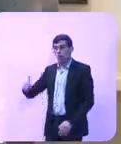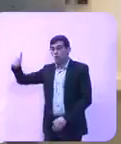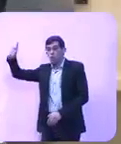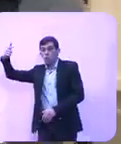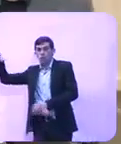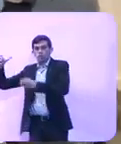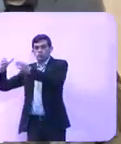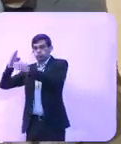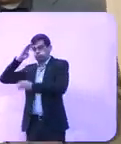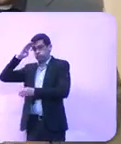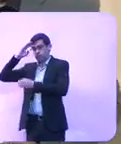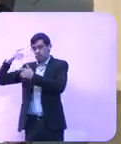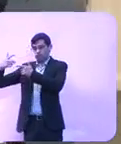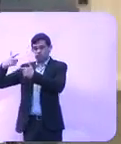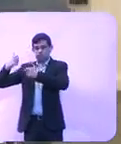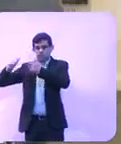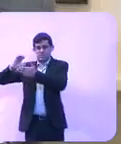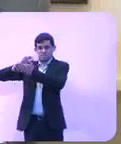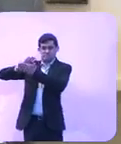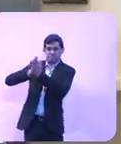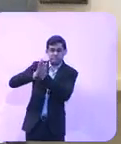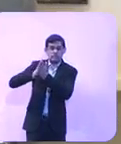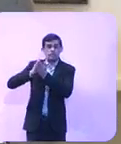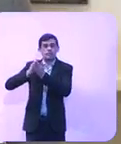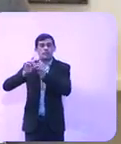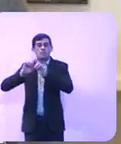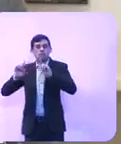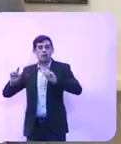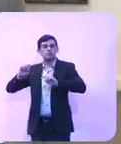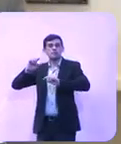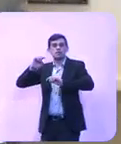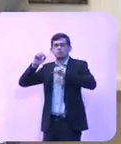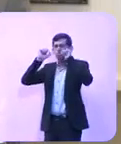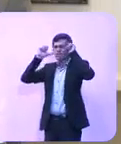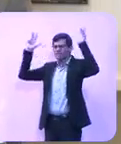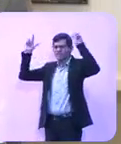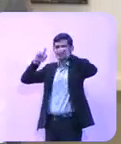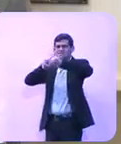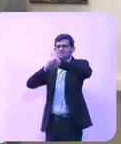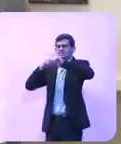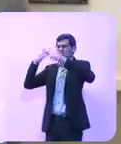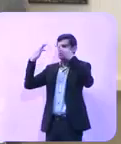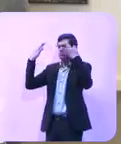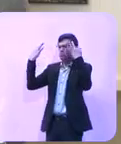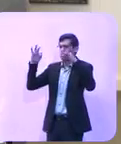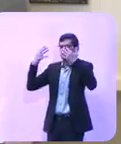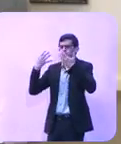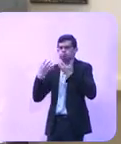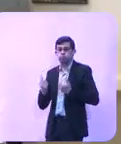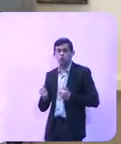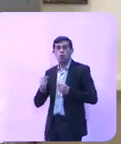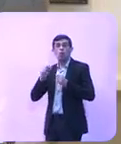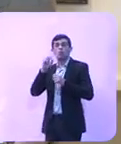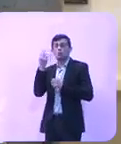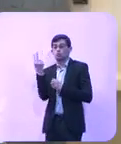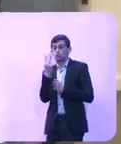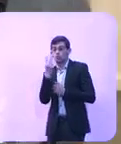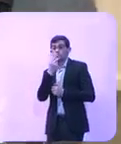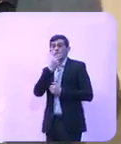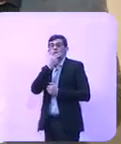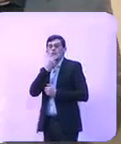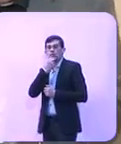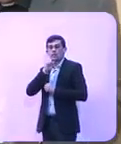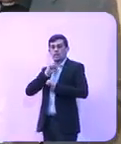eram os amalequitas que venciam. Quando os braços de Moisés ficaram cansados, Arão e